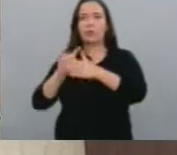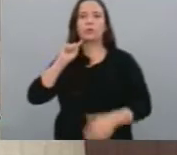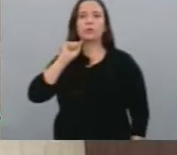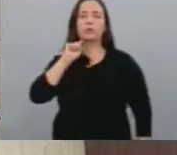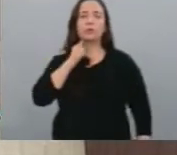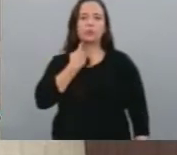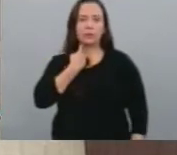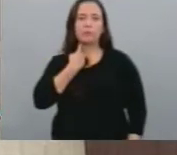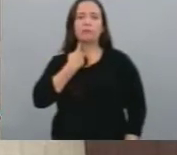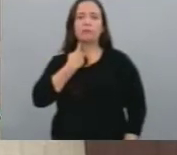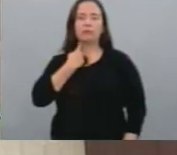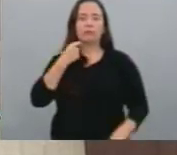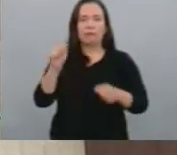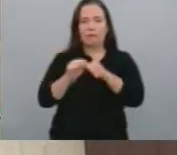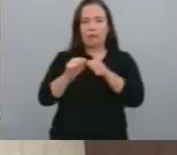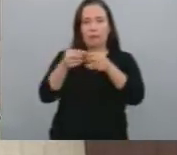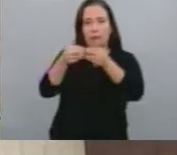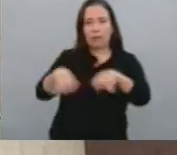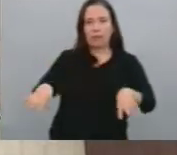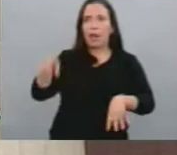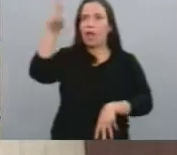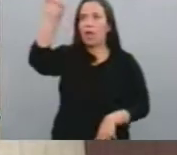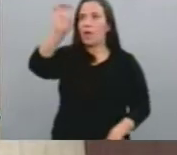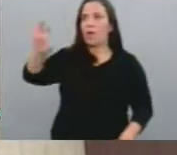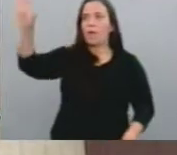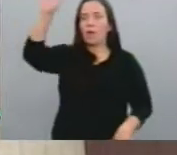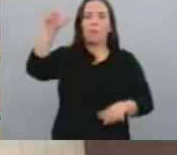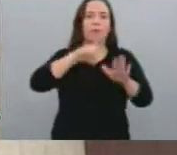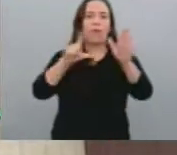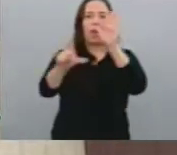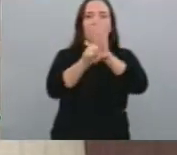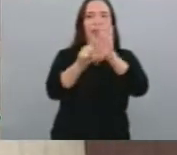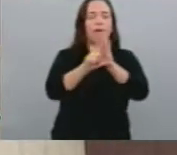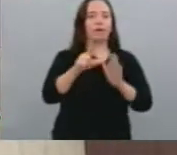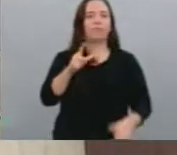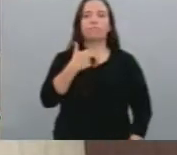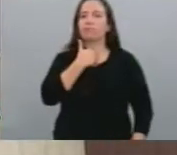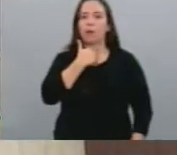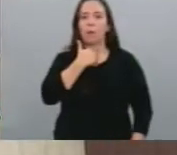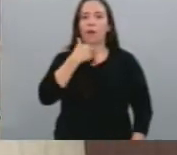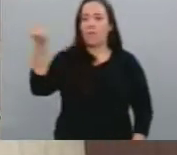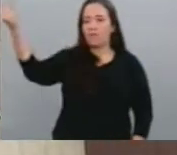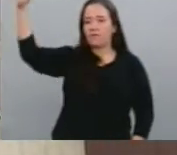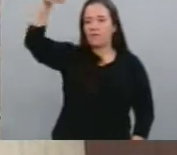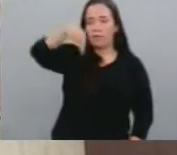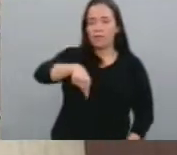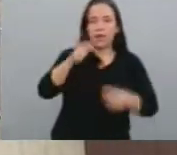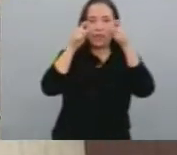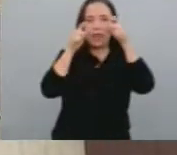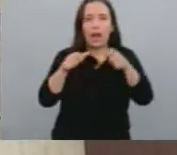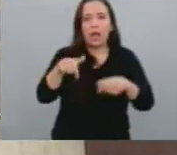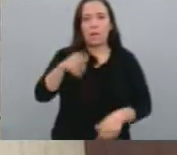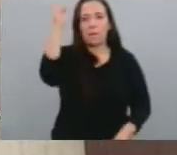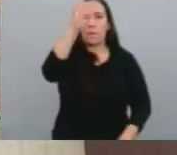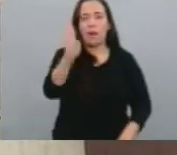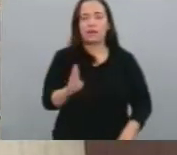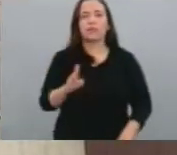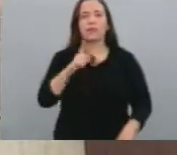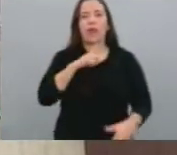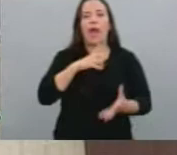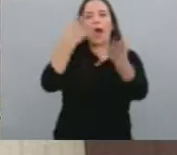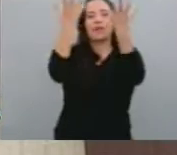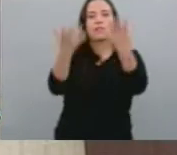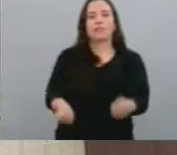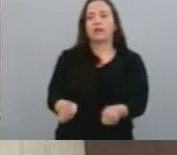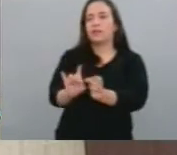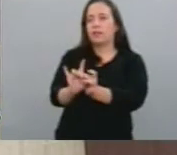procura, portanto, territórios como o nosso, que estão não só aceitando, como estão incentivando. E